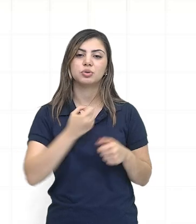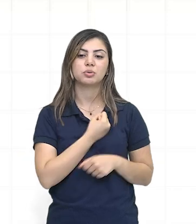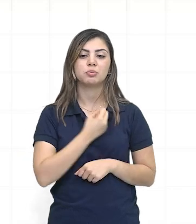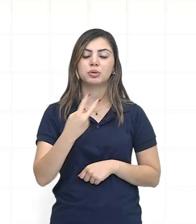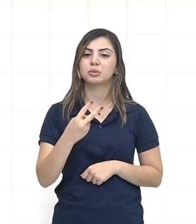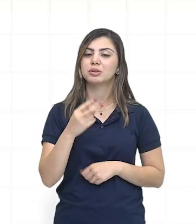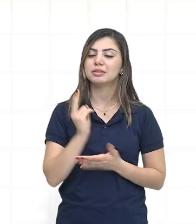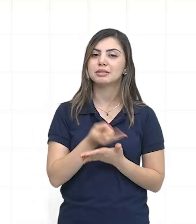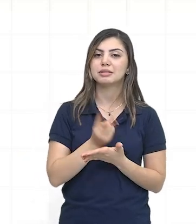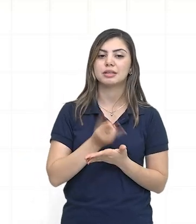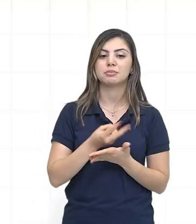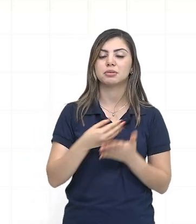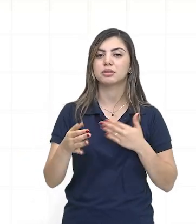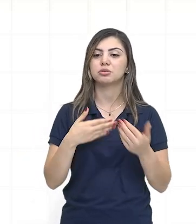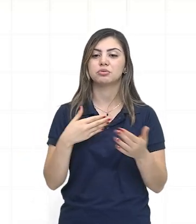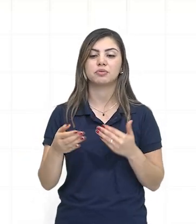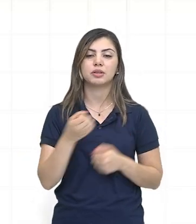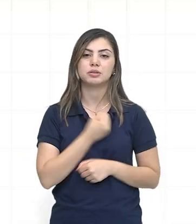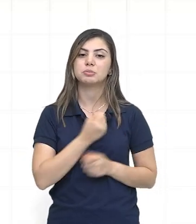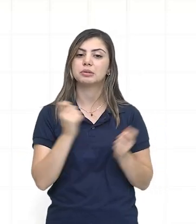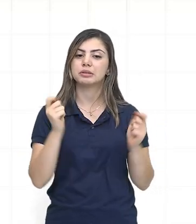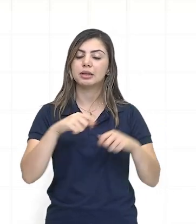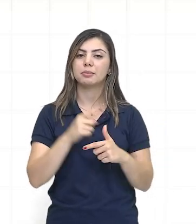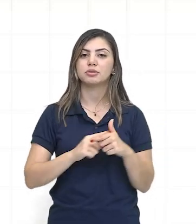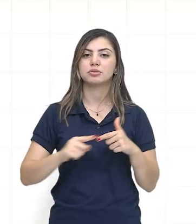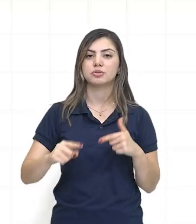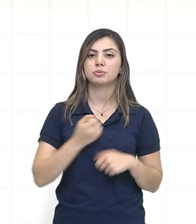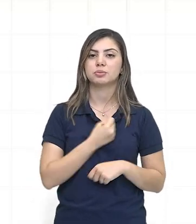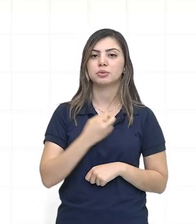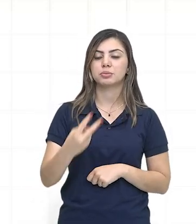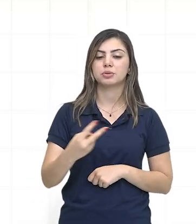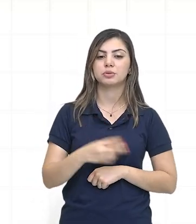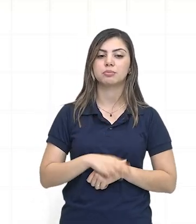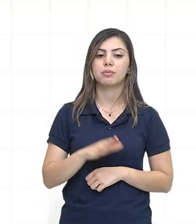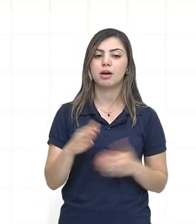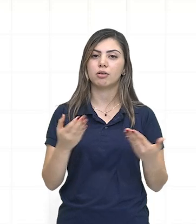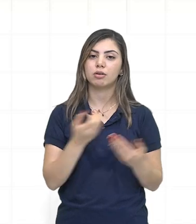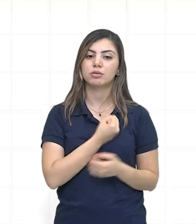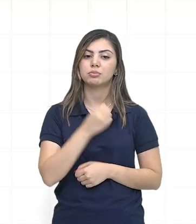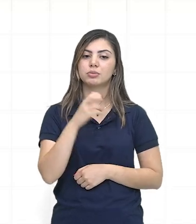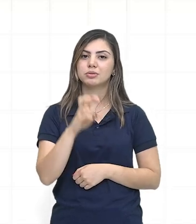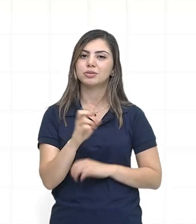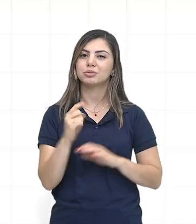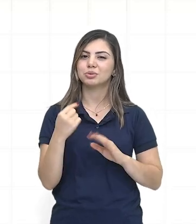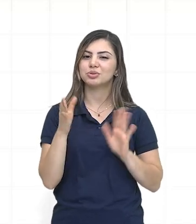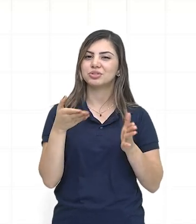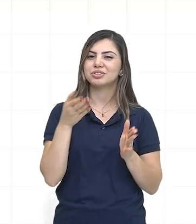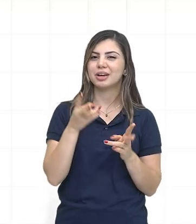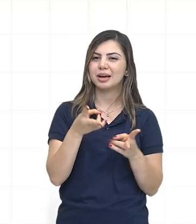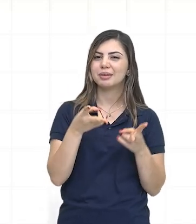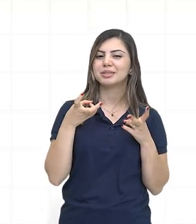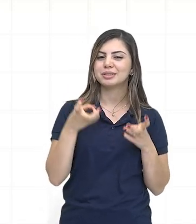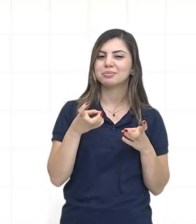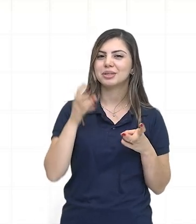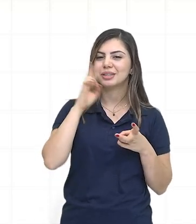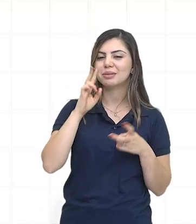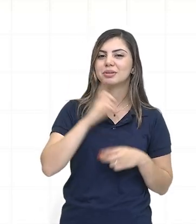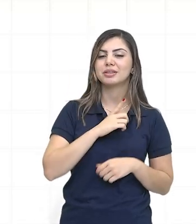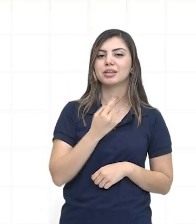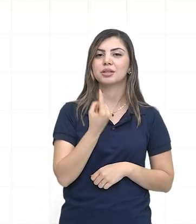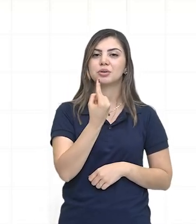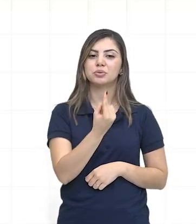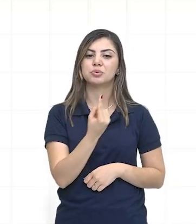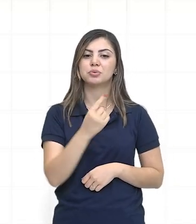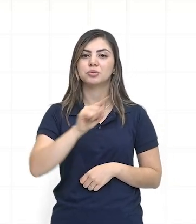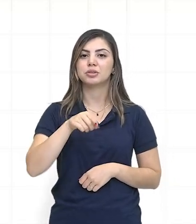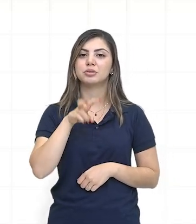Qualquer número par, a gente consegue dividir por 2. O número 5, a gente já viu que ele tem o 1 e o 5